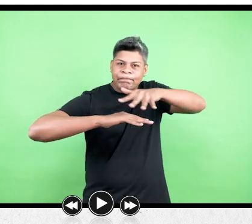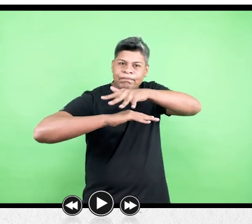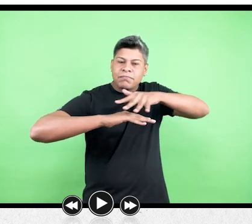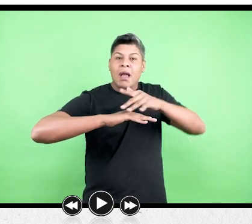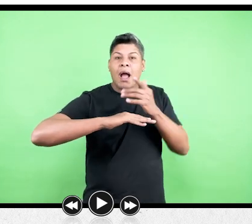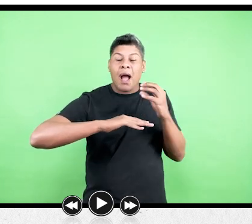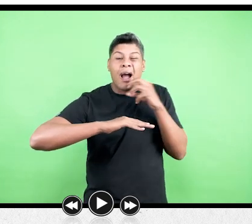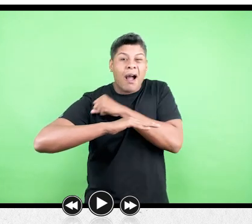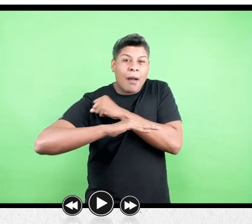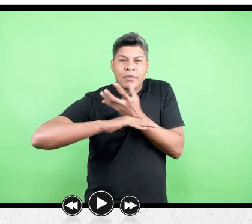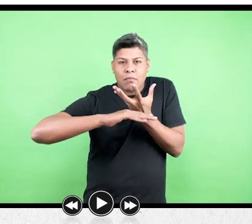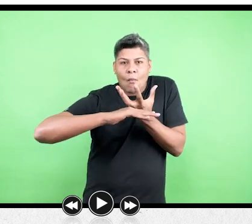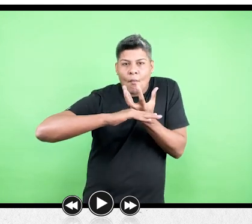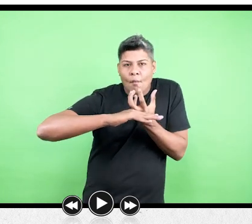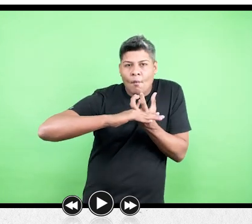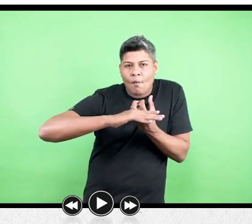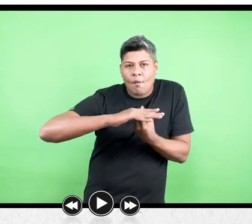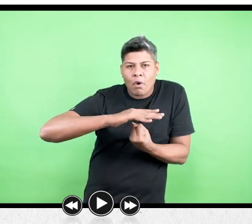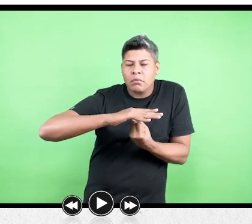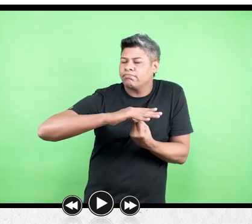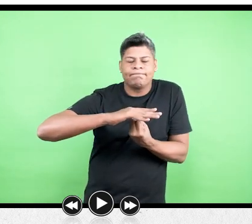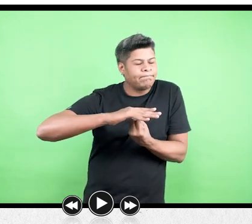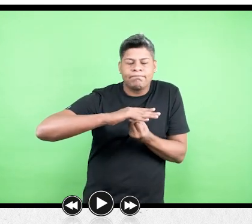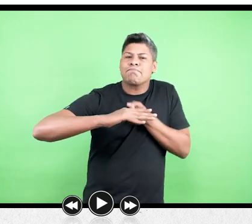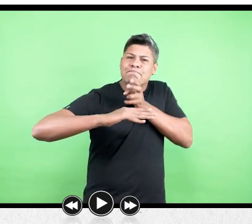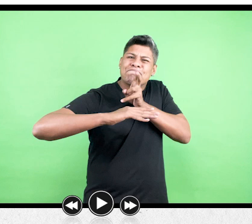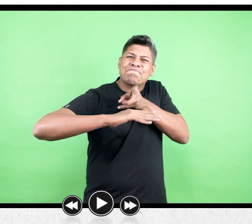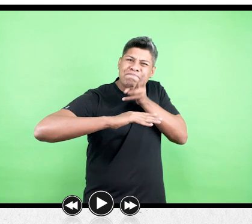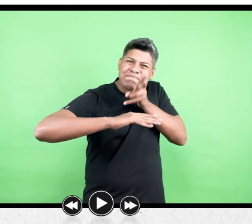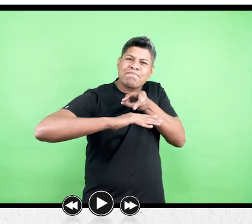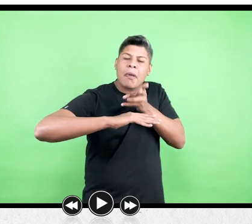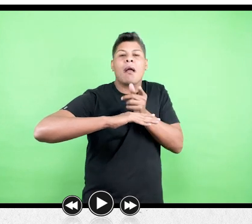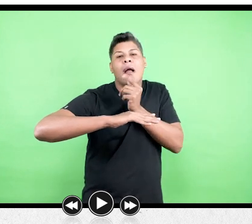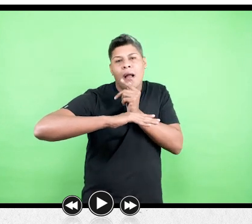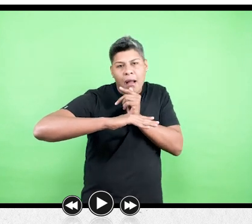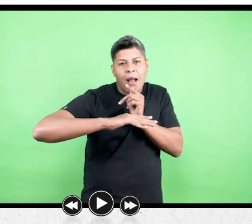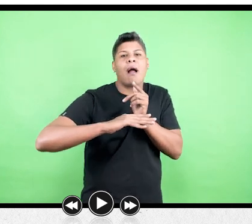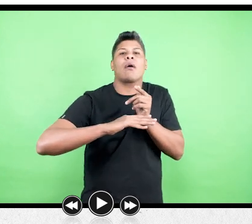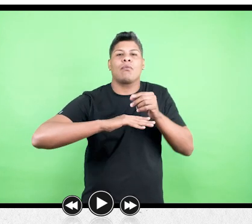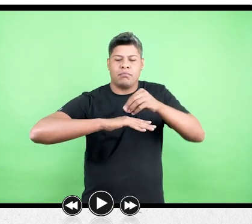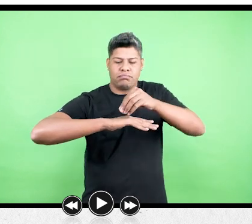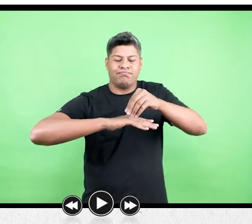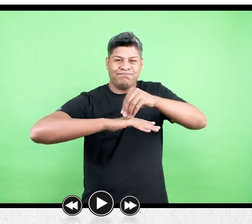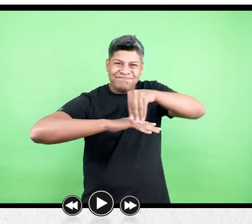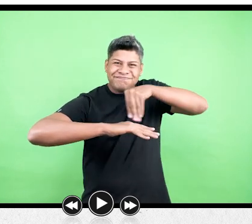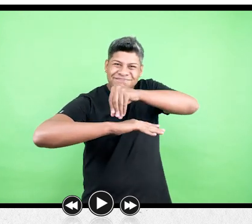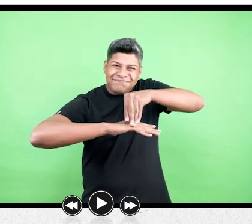rápida drenagem. Ela acaba empoçando e deixando a água ali em contato com a